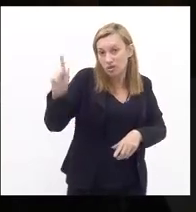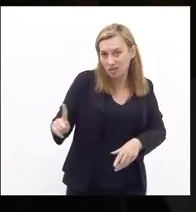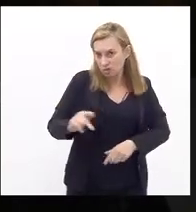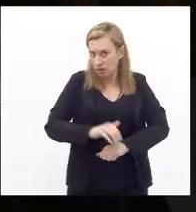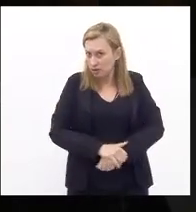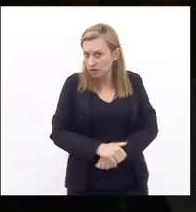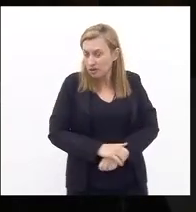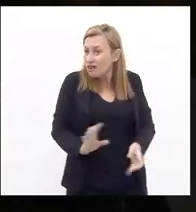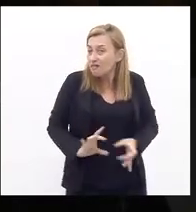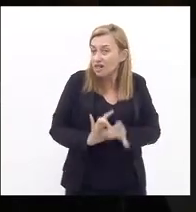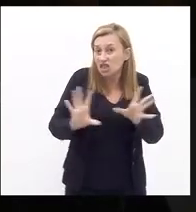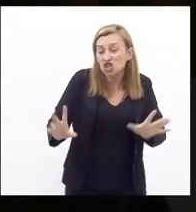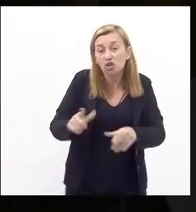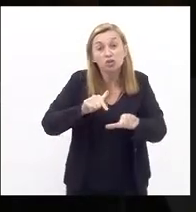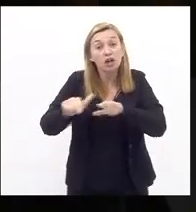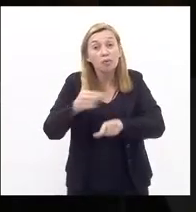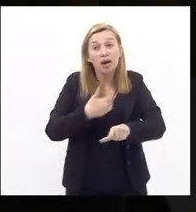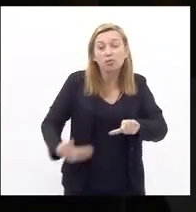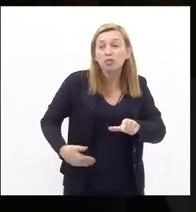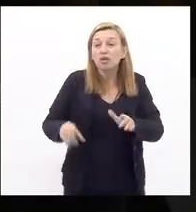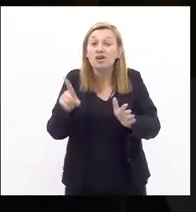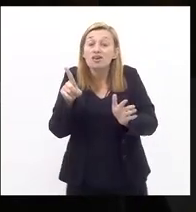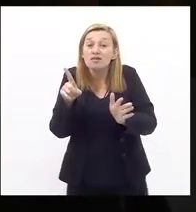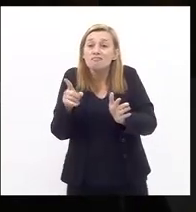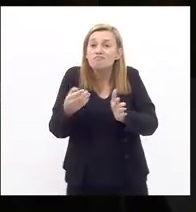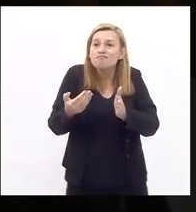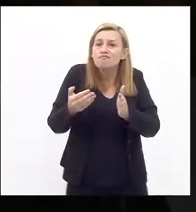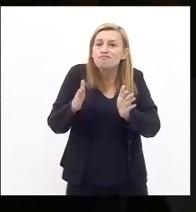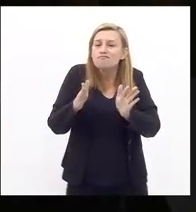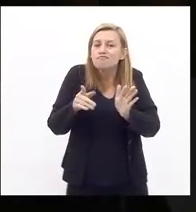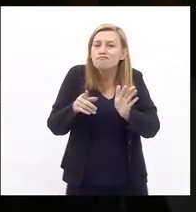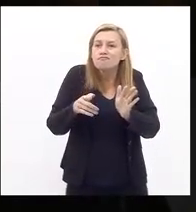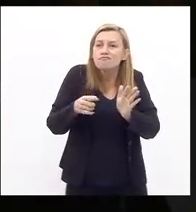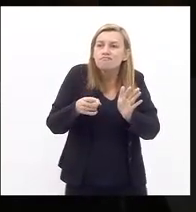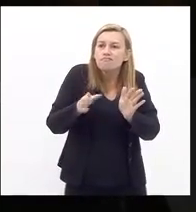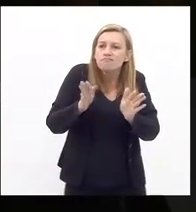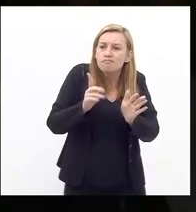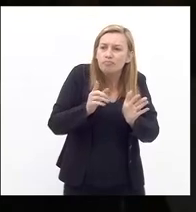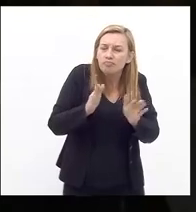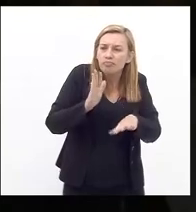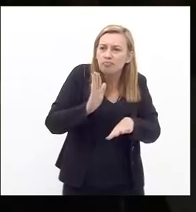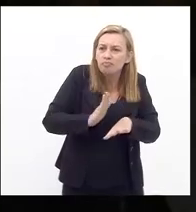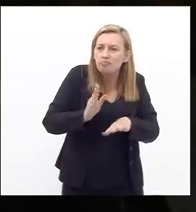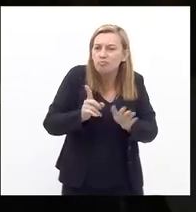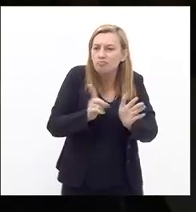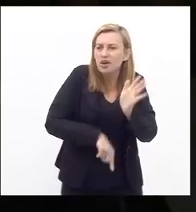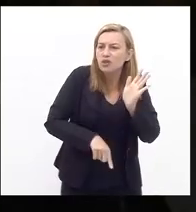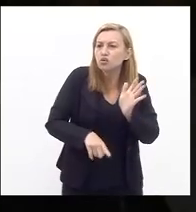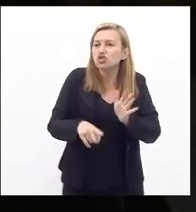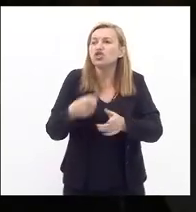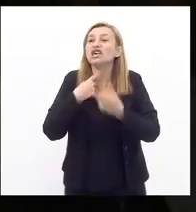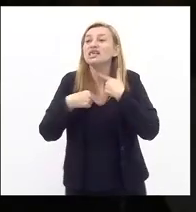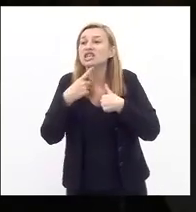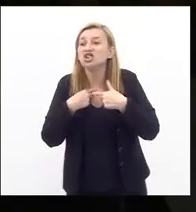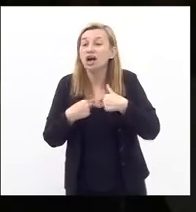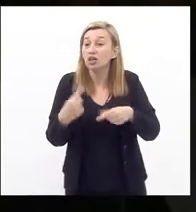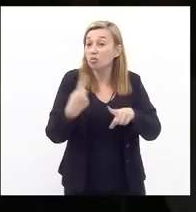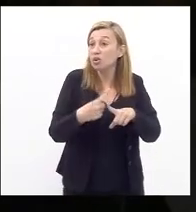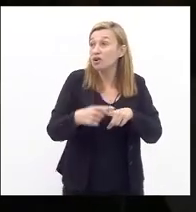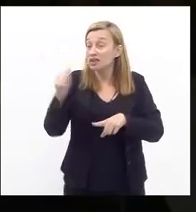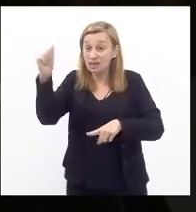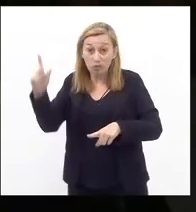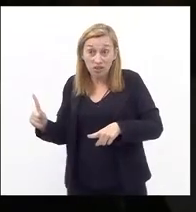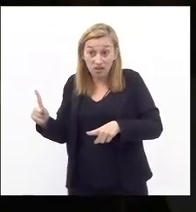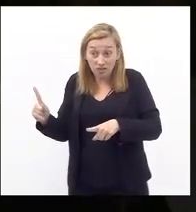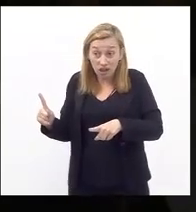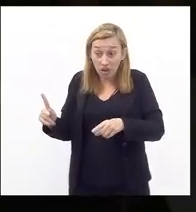vai deixar o serviço público menos atrativo os servidores que o servidor vai se aposentar uma base que é